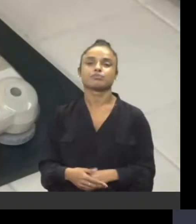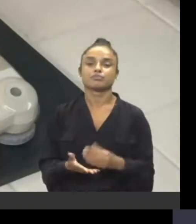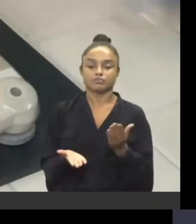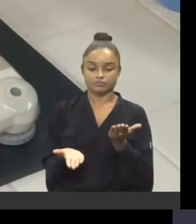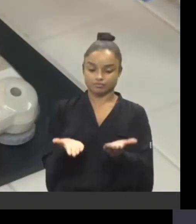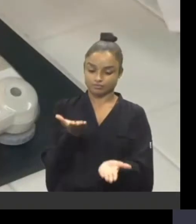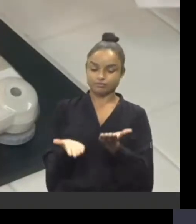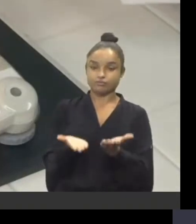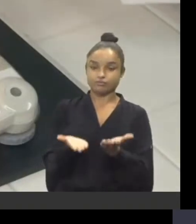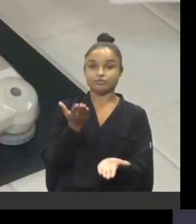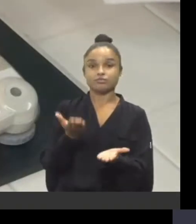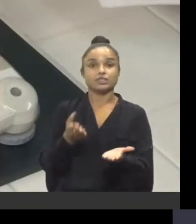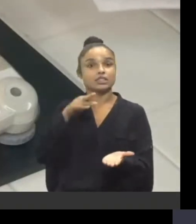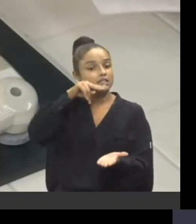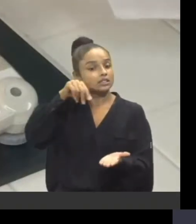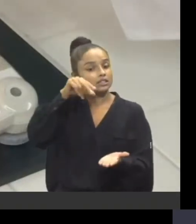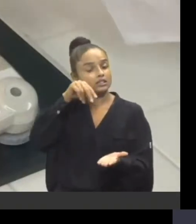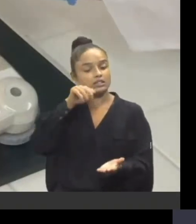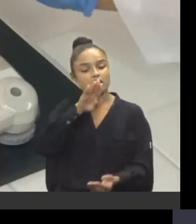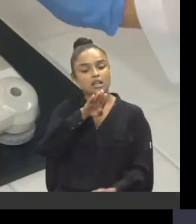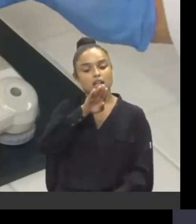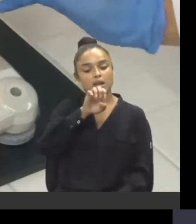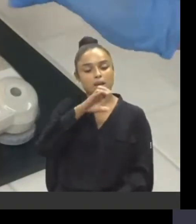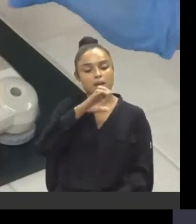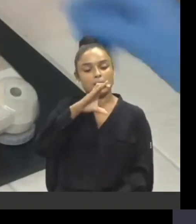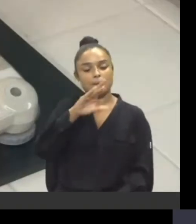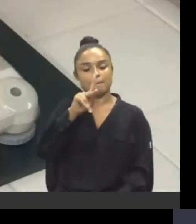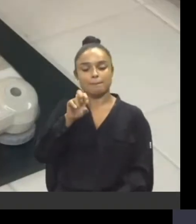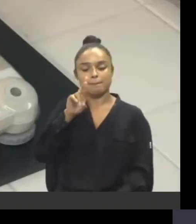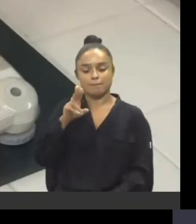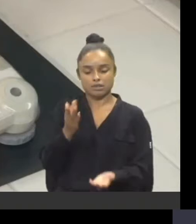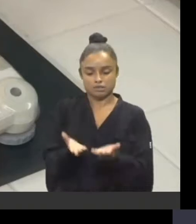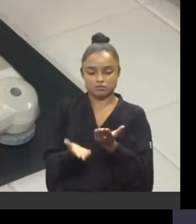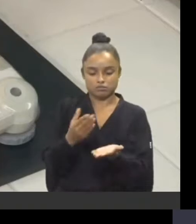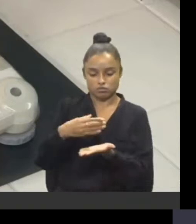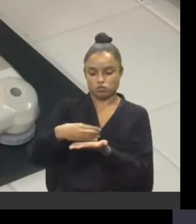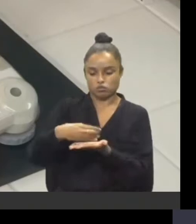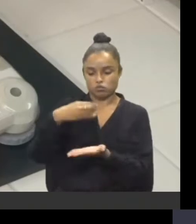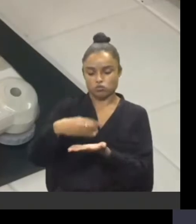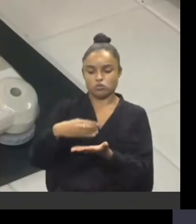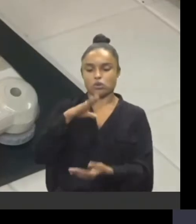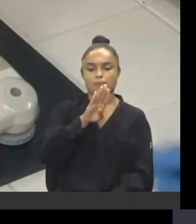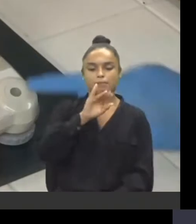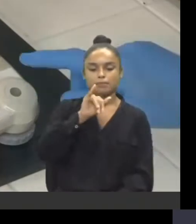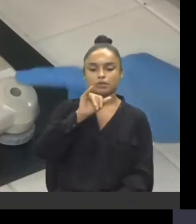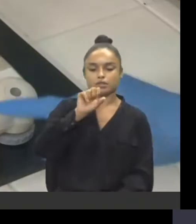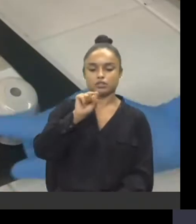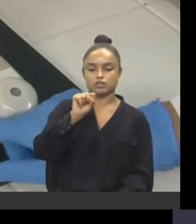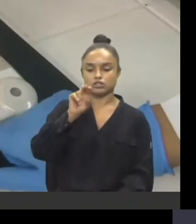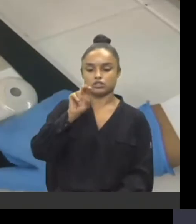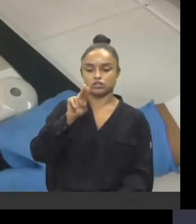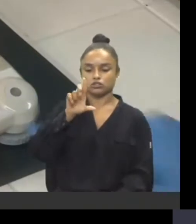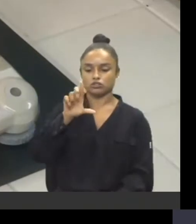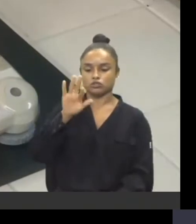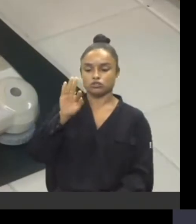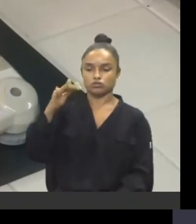pesar as quantidades dos sais. Então, em um becker, nós vamos pesar, então, inicialmente, o bisulfito de